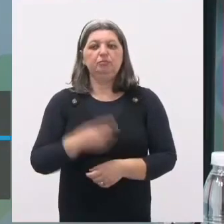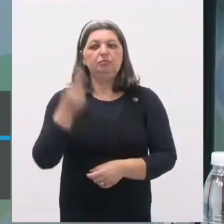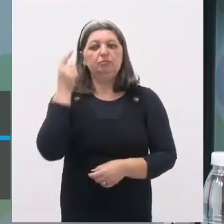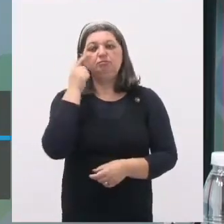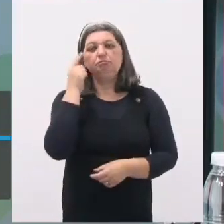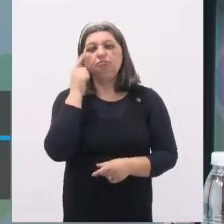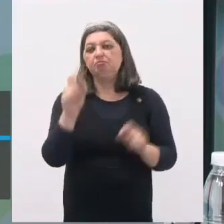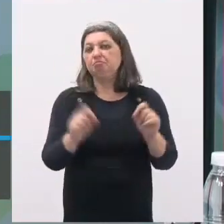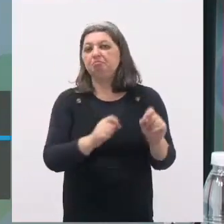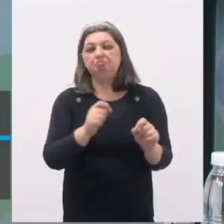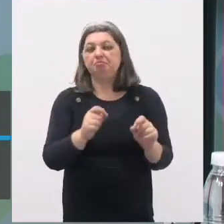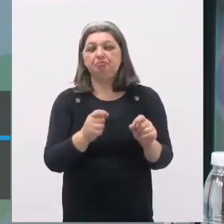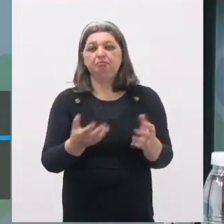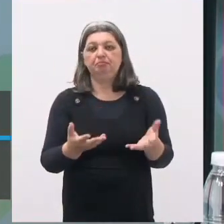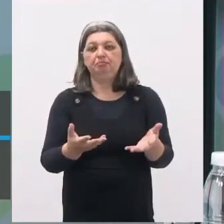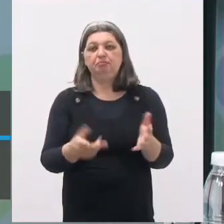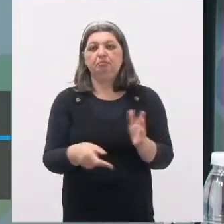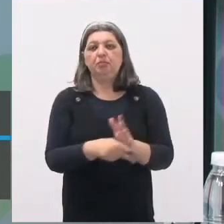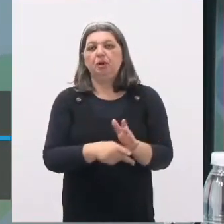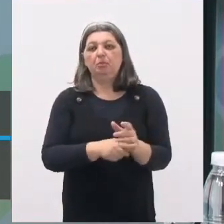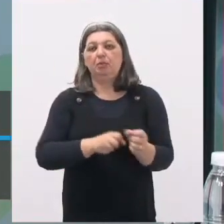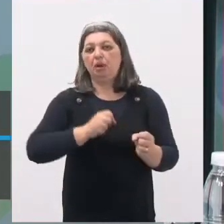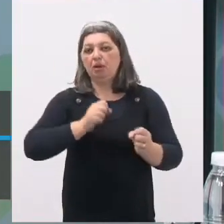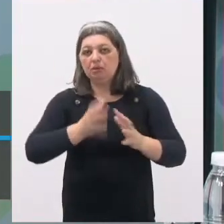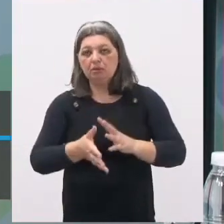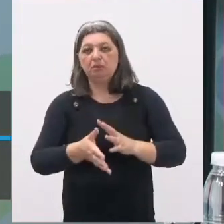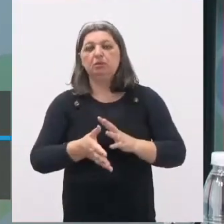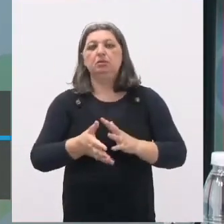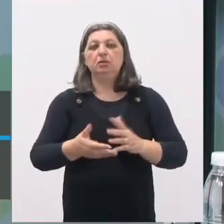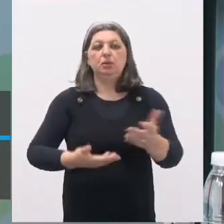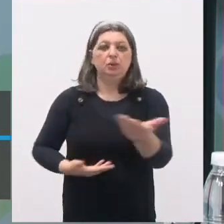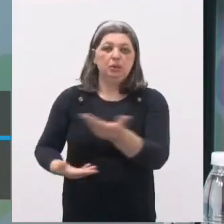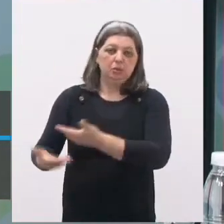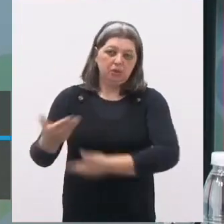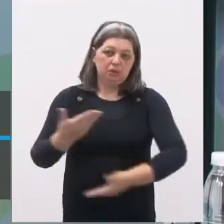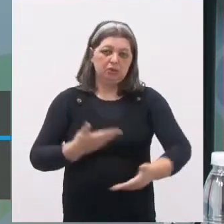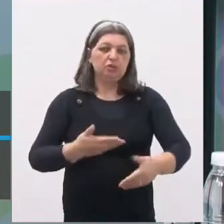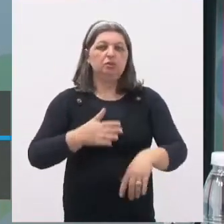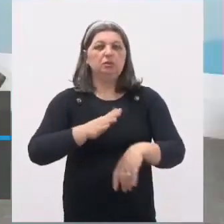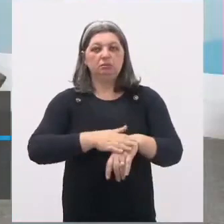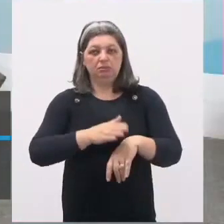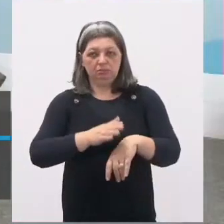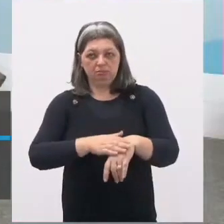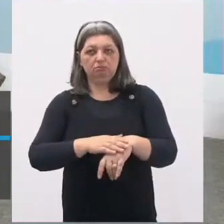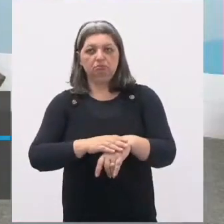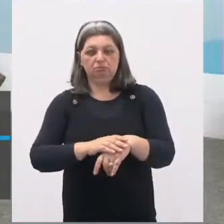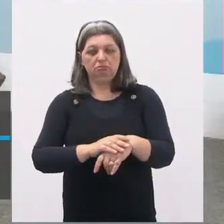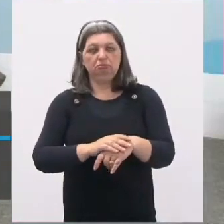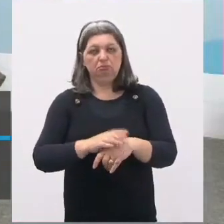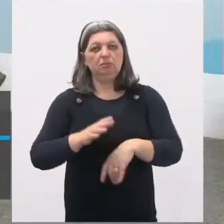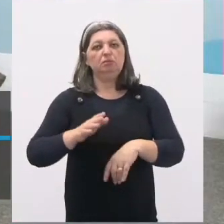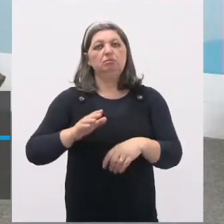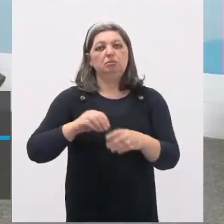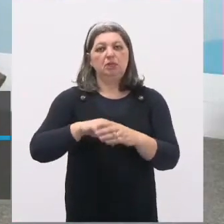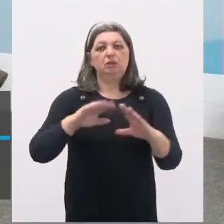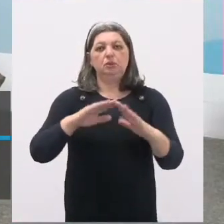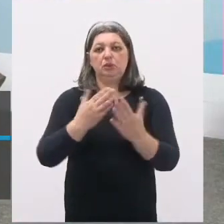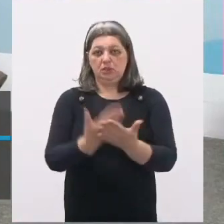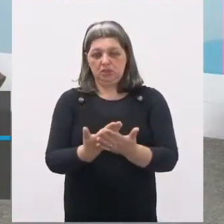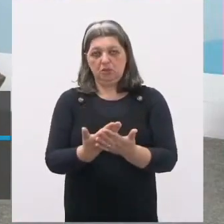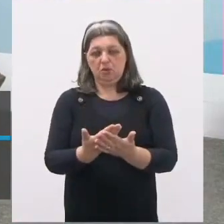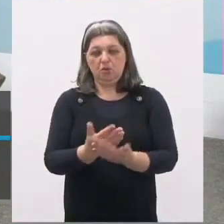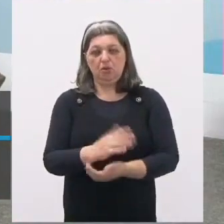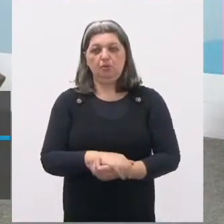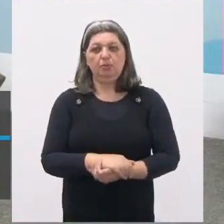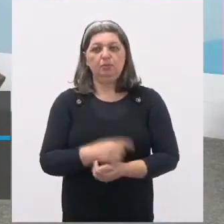Pensando, né, quais são essas ações colaborativas exitosas que a gente pode promover na nossa unidade escolar, Marcelo, a gente traz